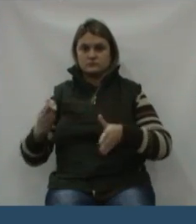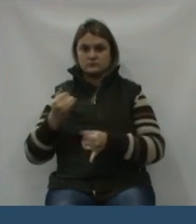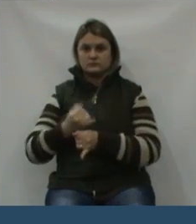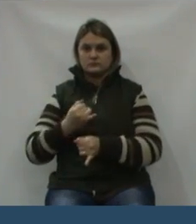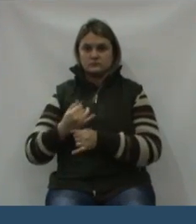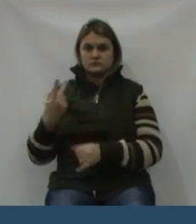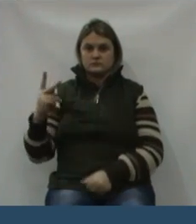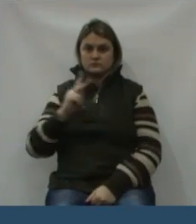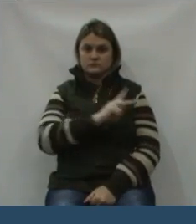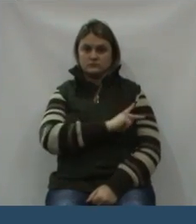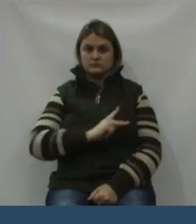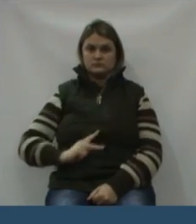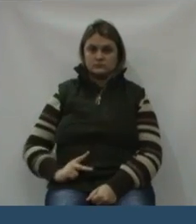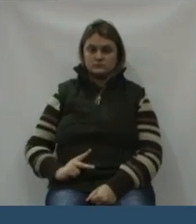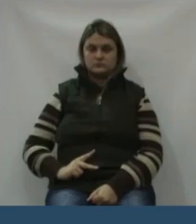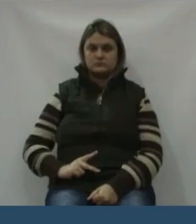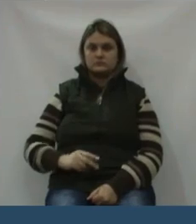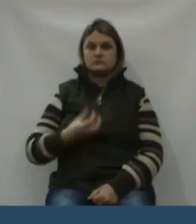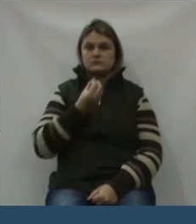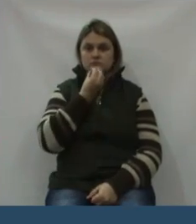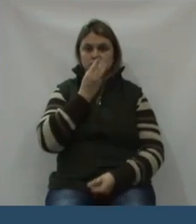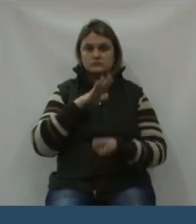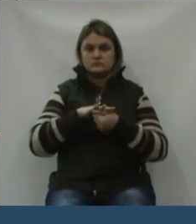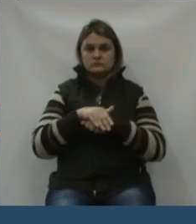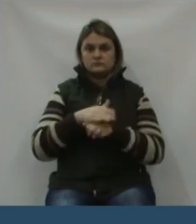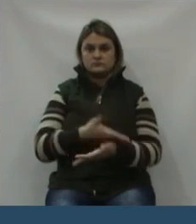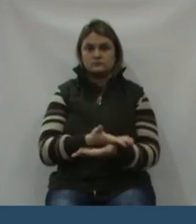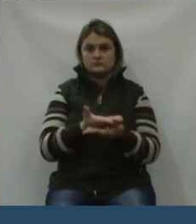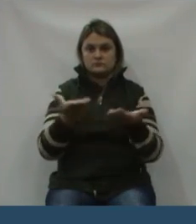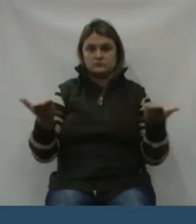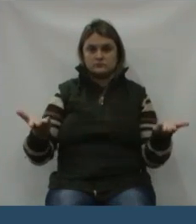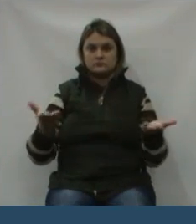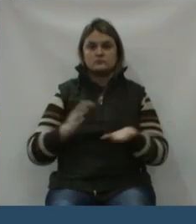senhor presidente, desejo boa noite a todos.